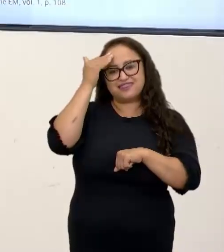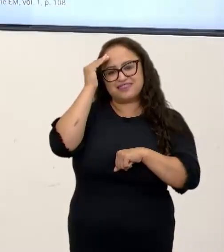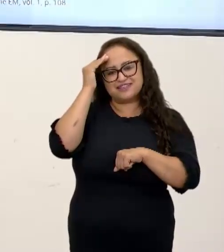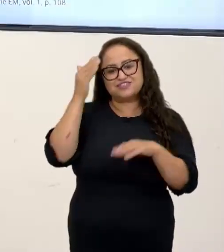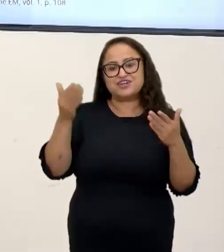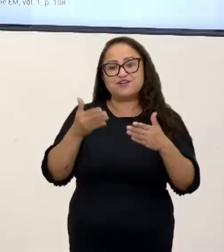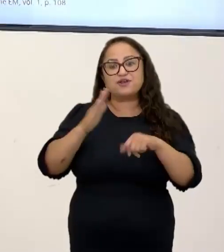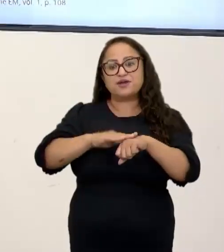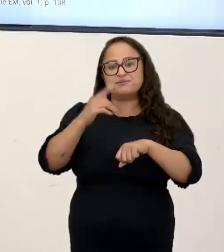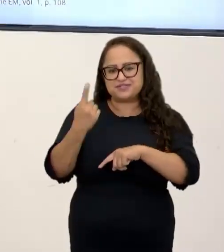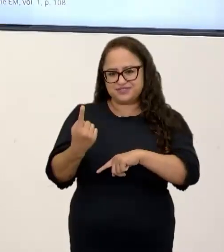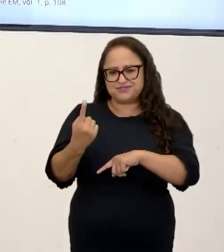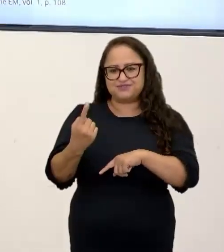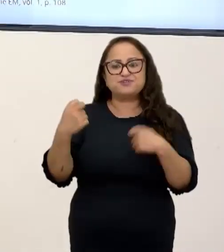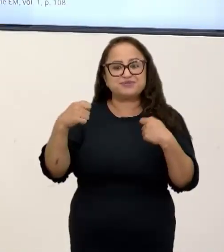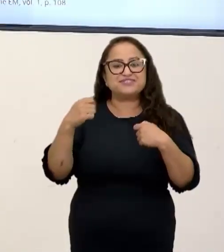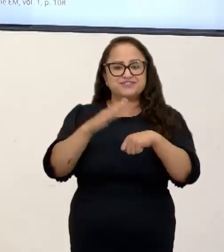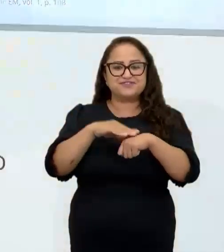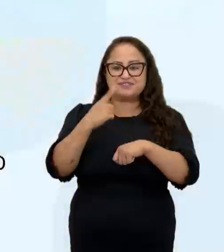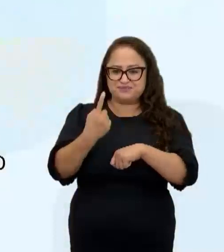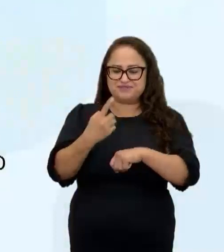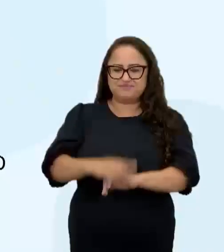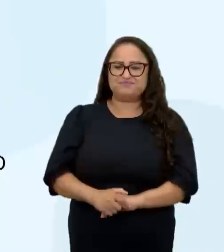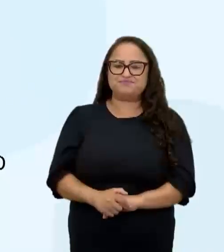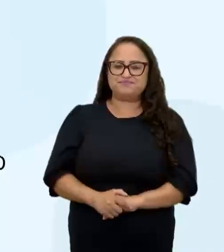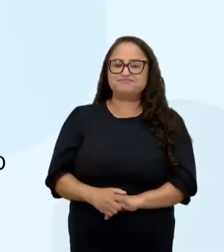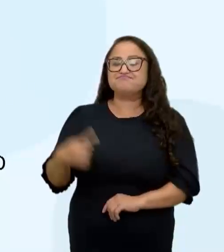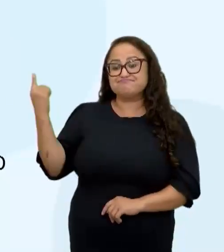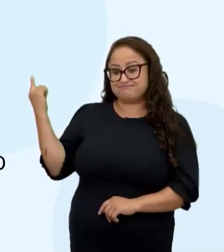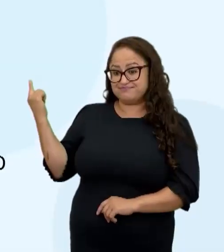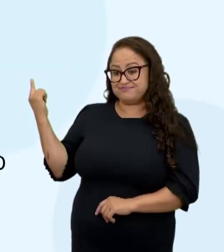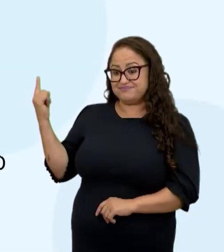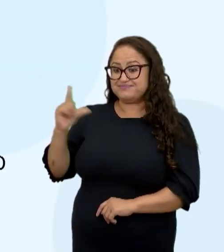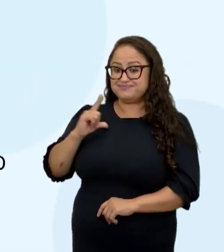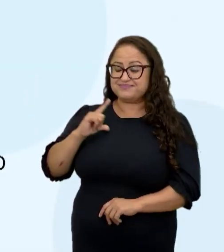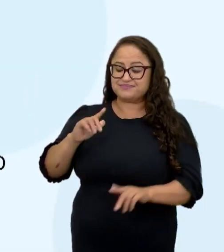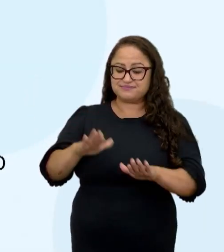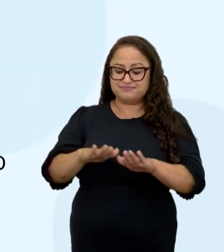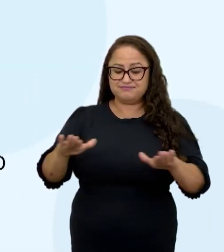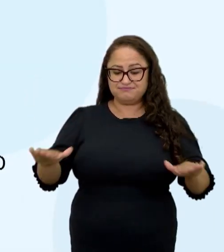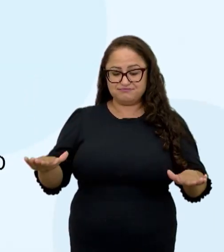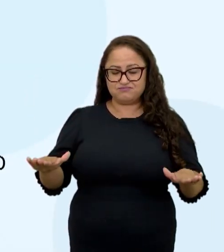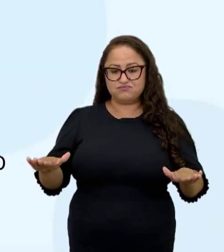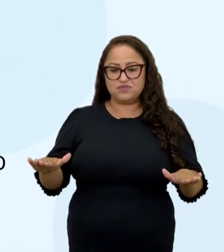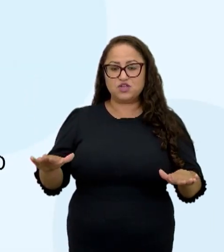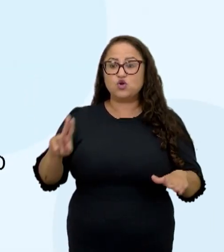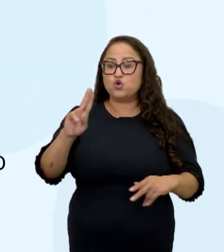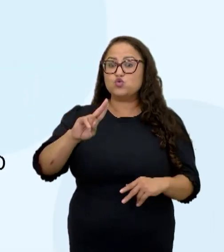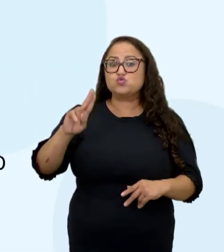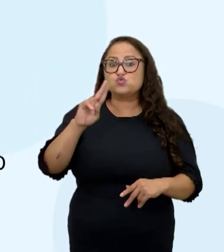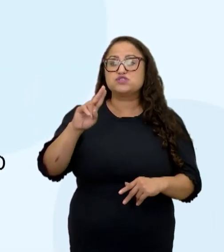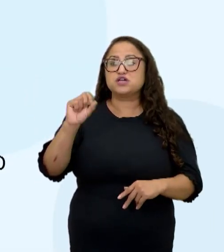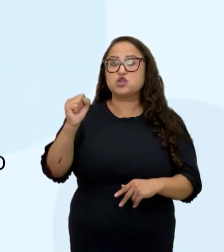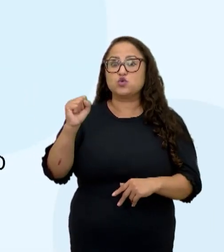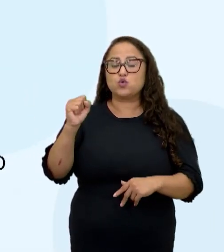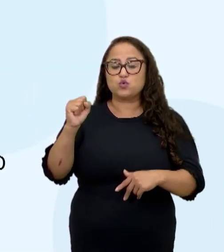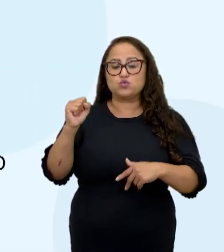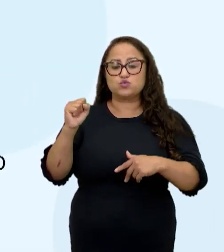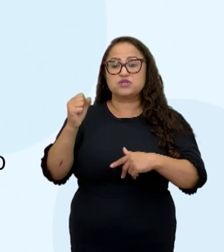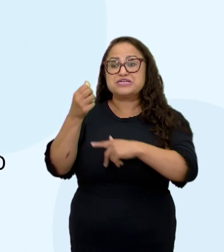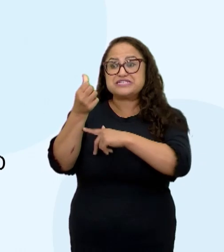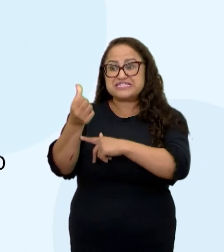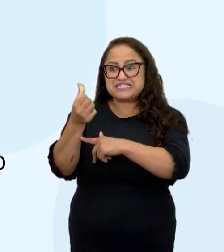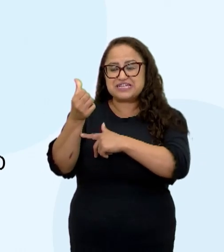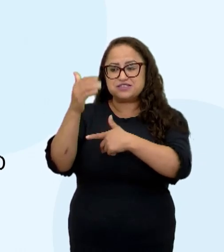agora eu quero fazer mais um. Agora que eu entendi, eu quero fazer mais um. Olha lá. Olha, a gente tem uma pavimentação agora usando hexágonos regulares, figuras com